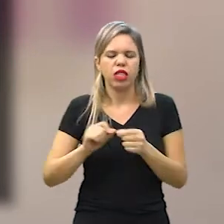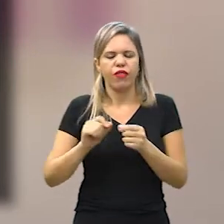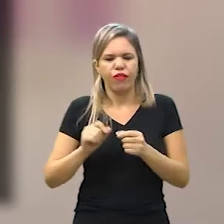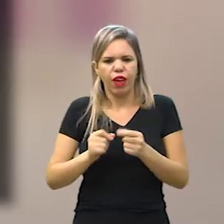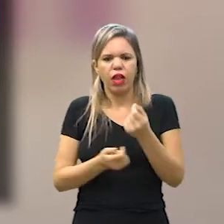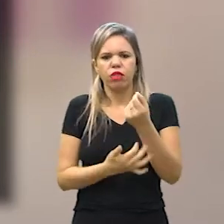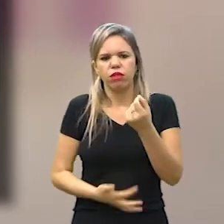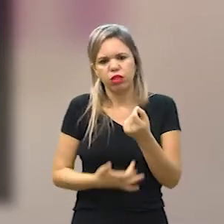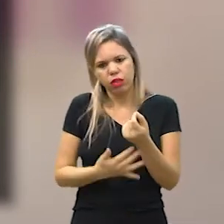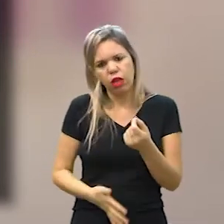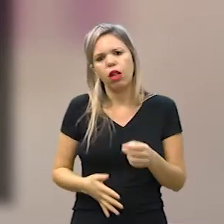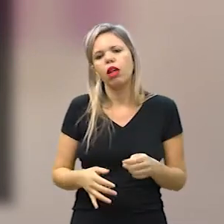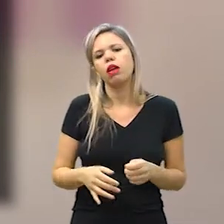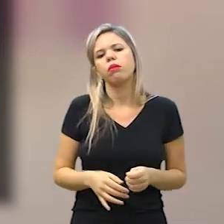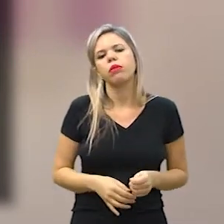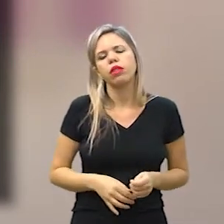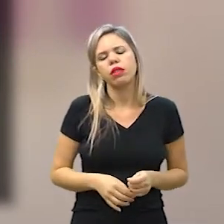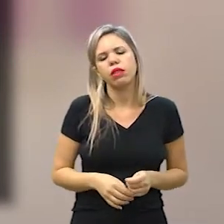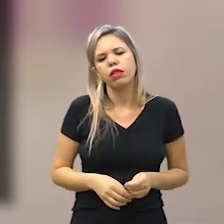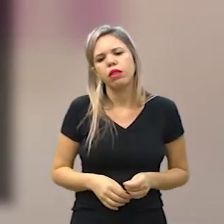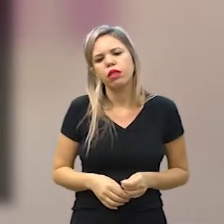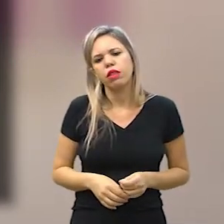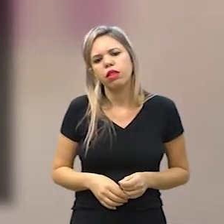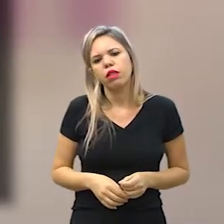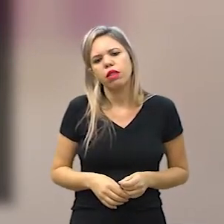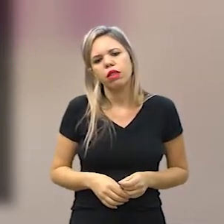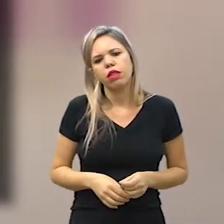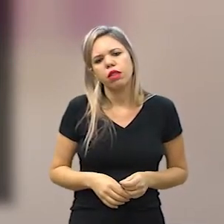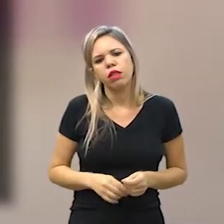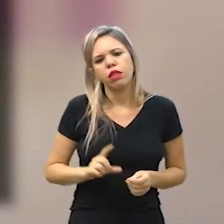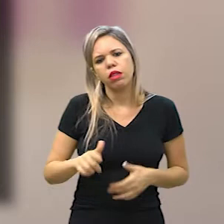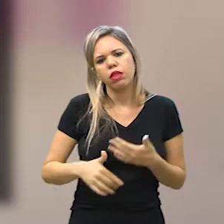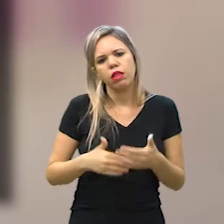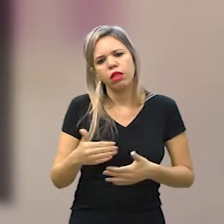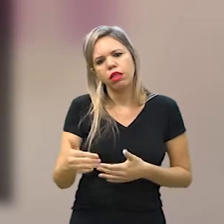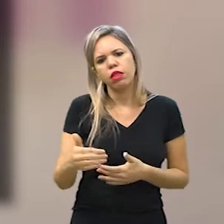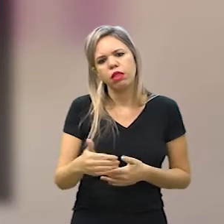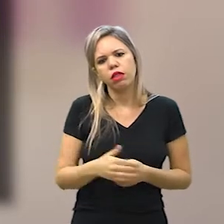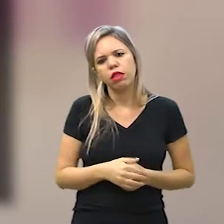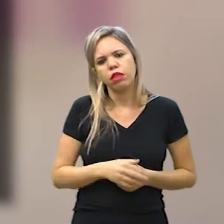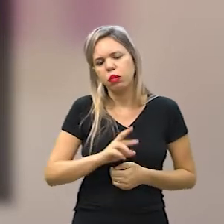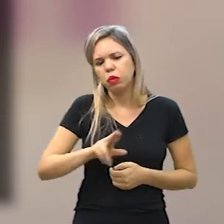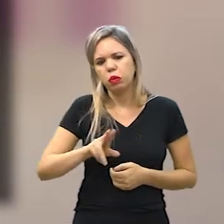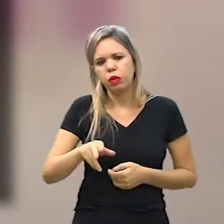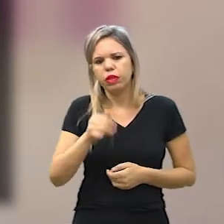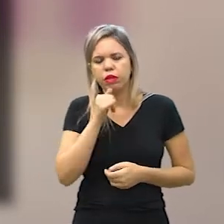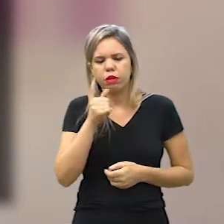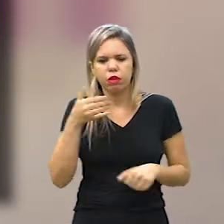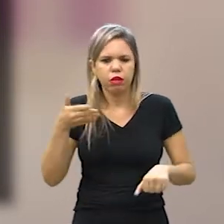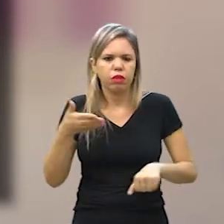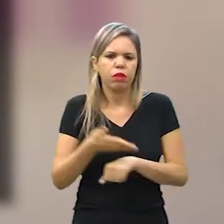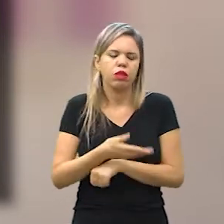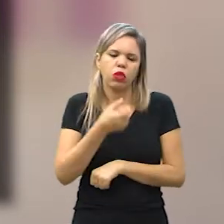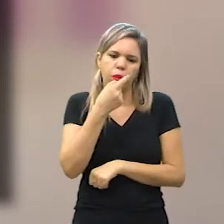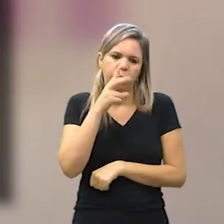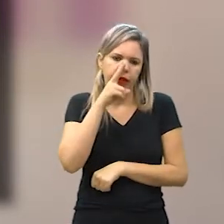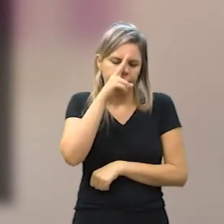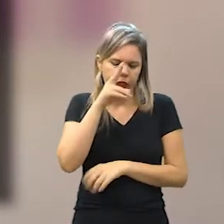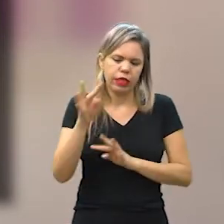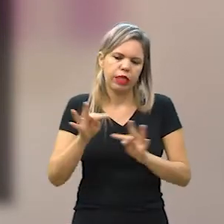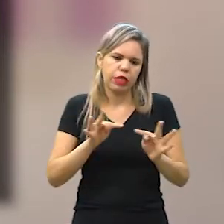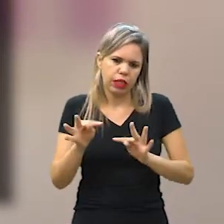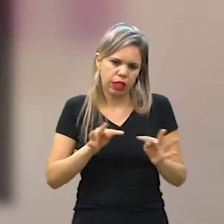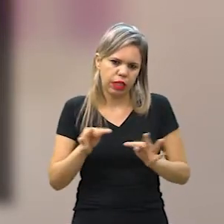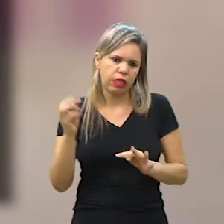o diagnóstico e, a partir daí, você não é necessário entrar com antibiótico,